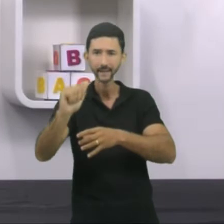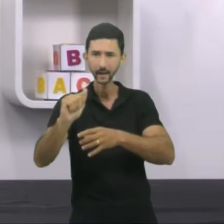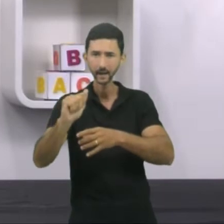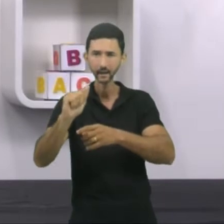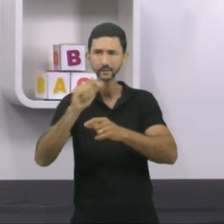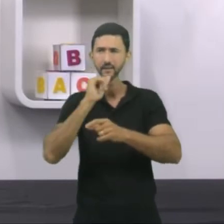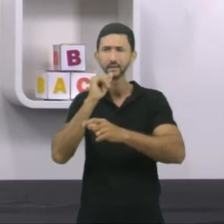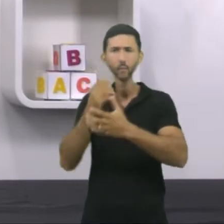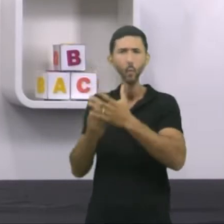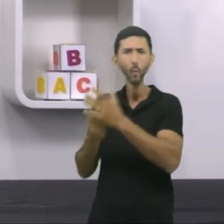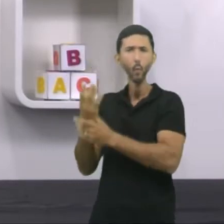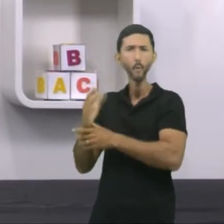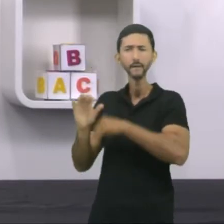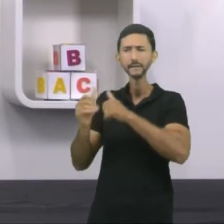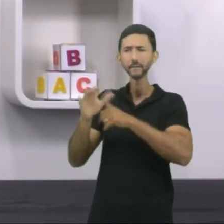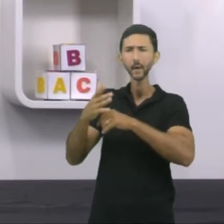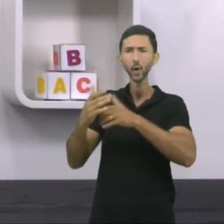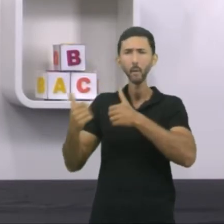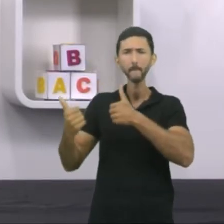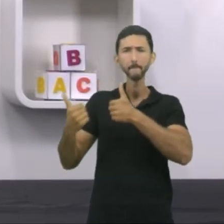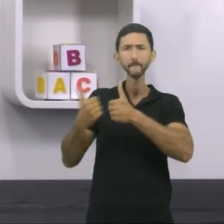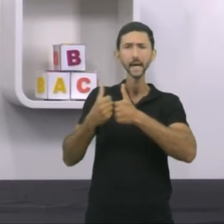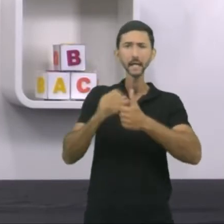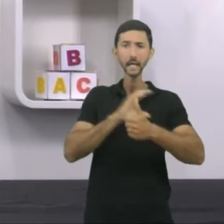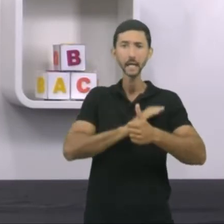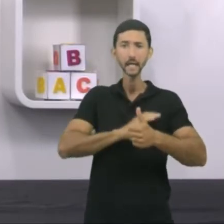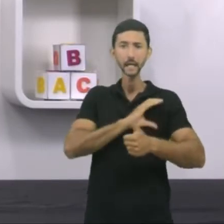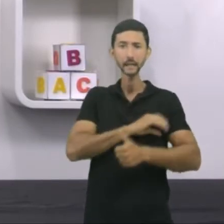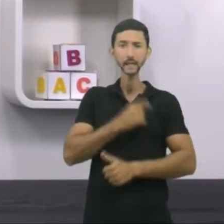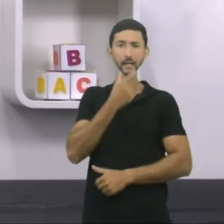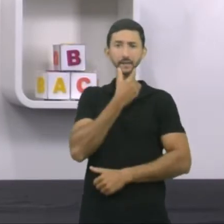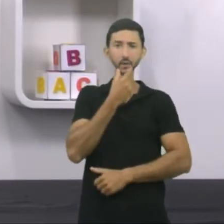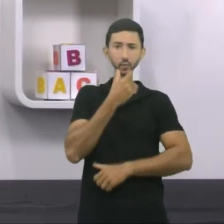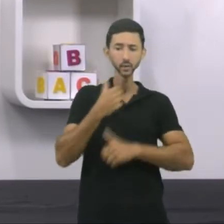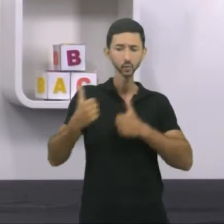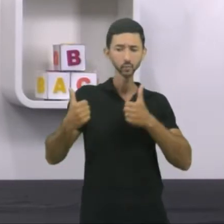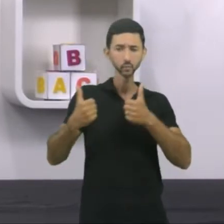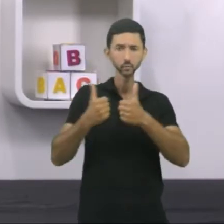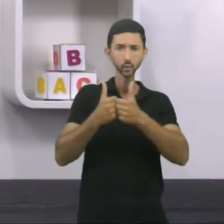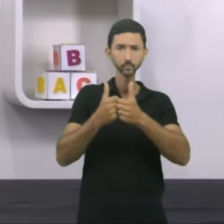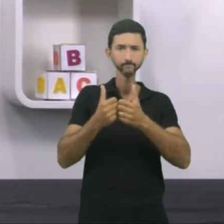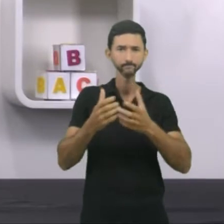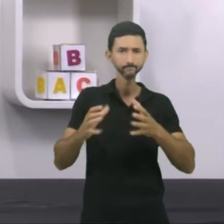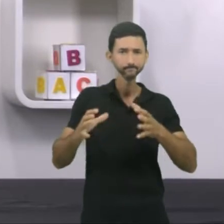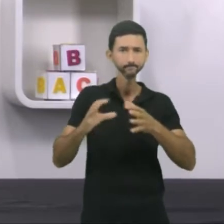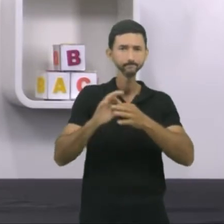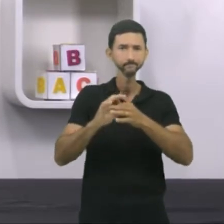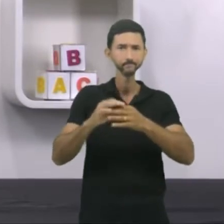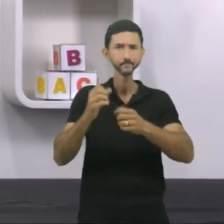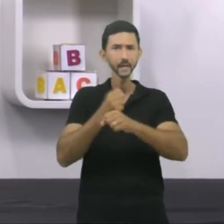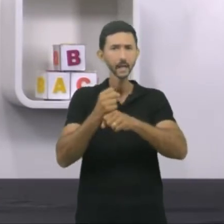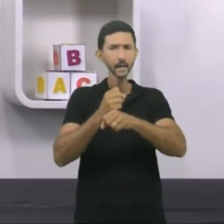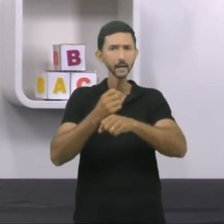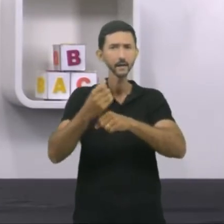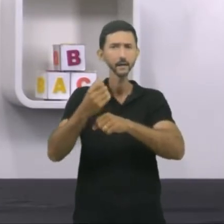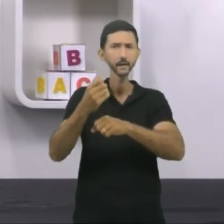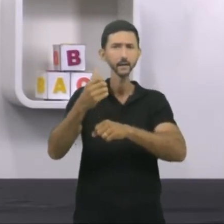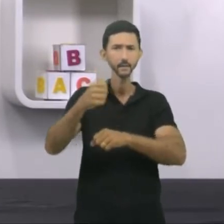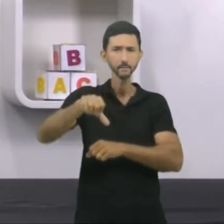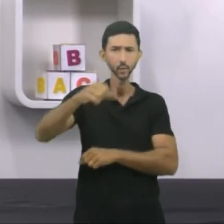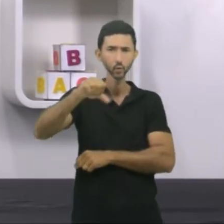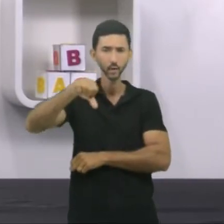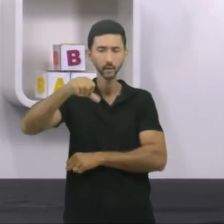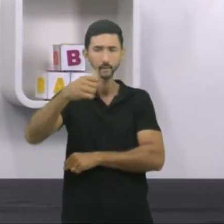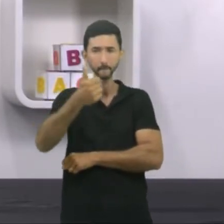de uma aproximação do Canadá com os Estados Unidos. Na década de 80, esses 2